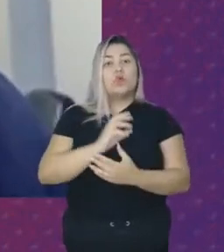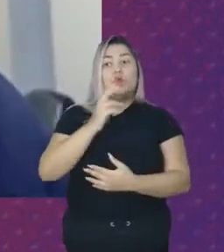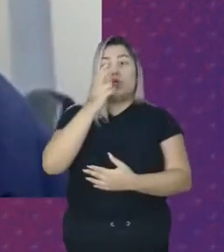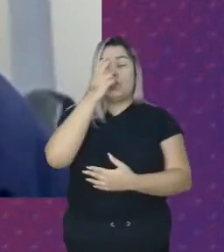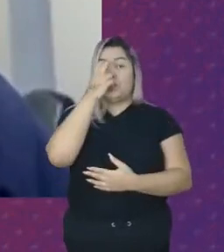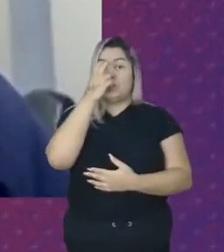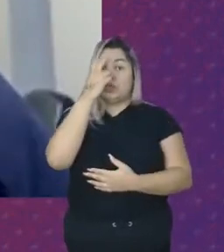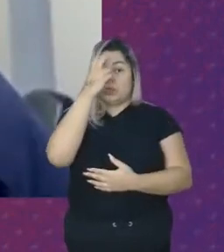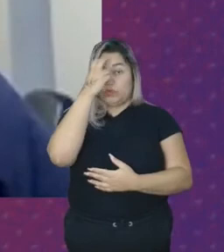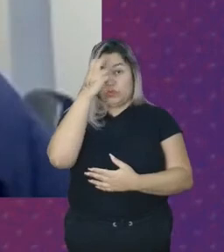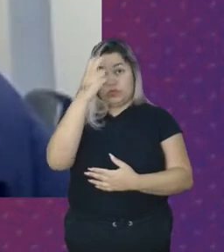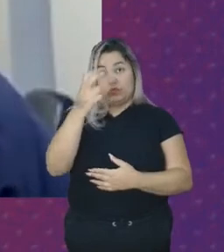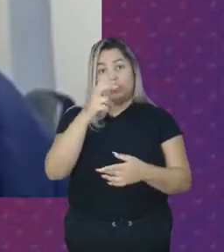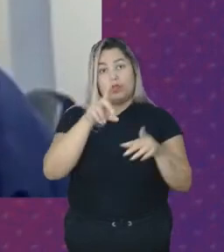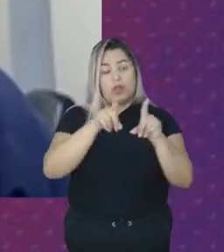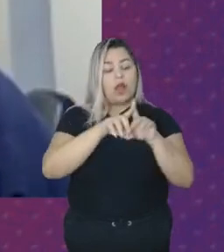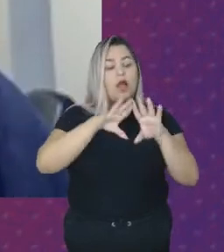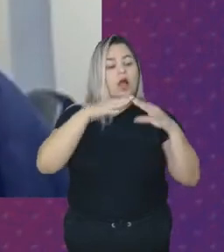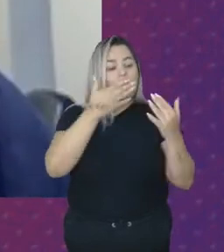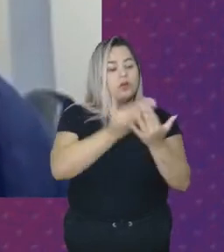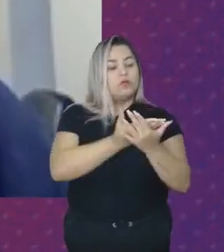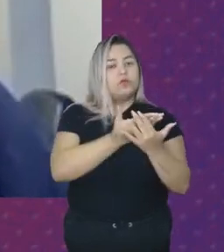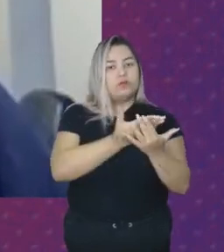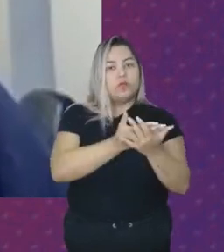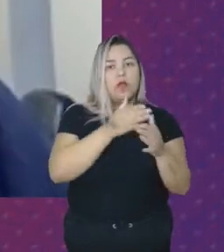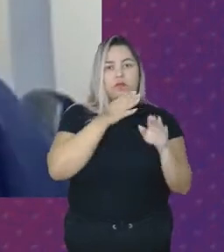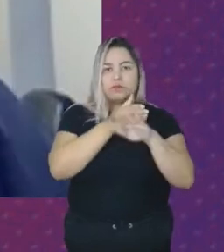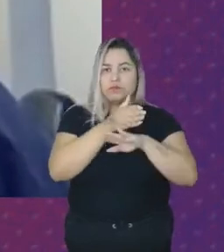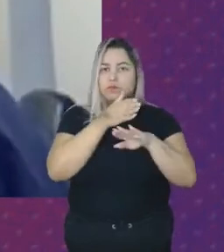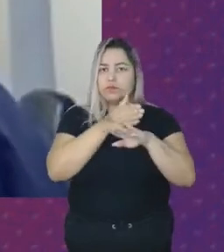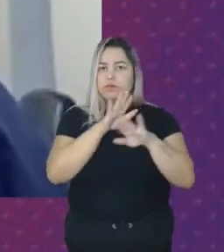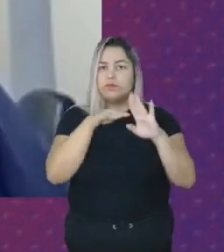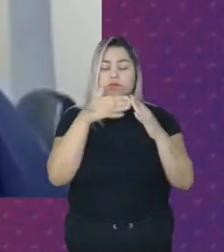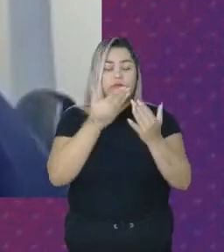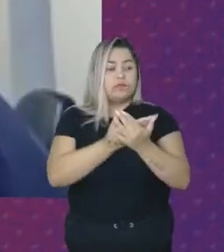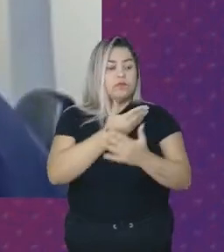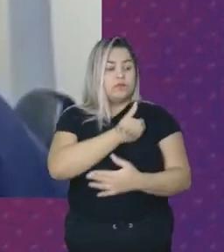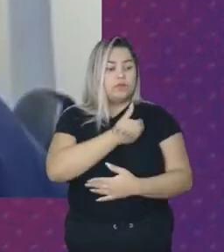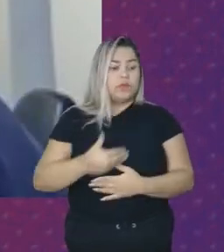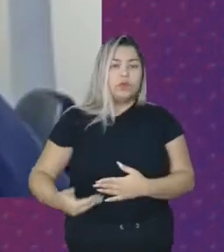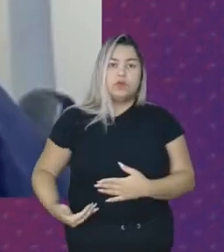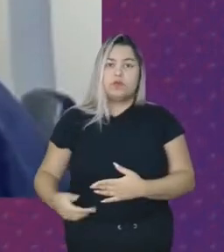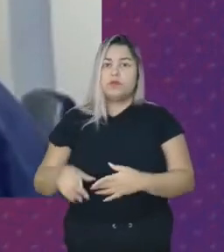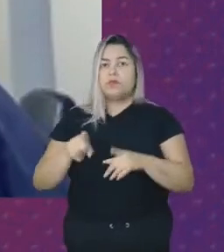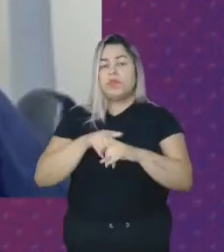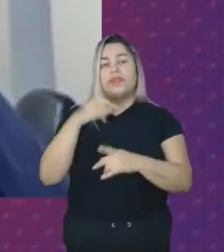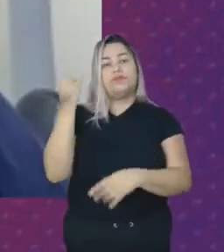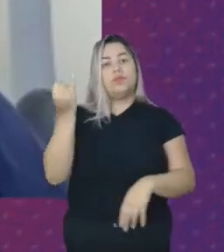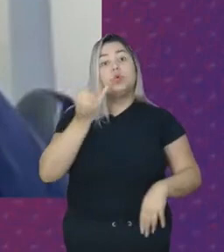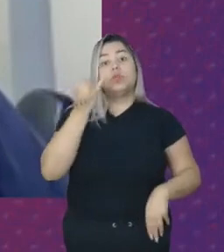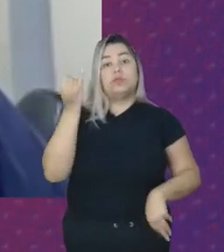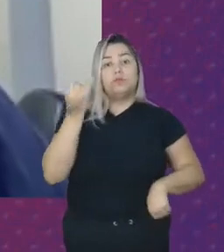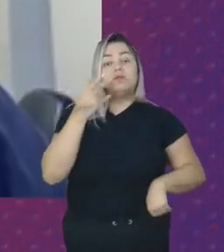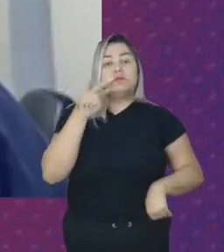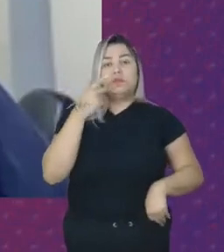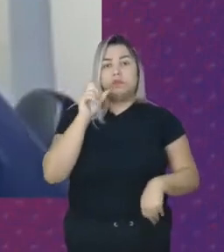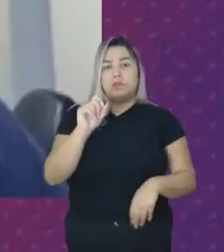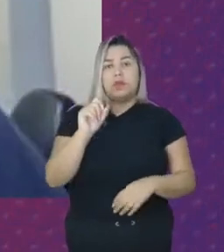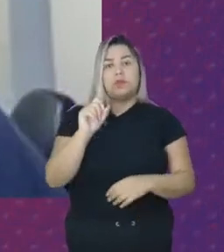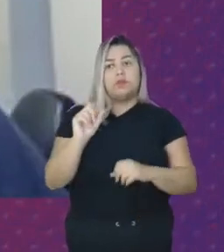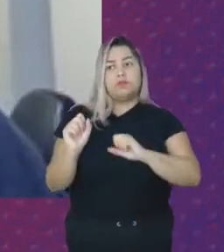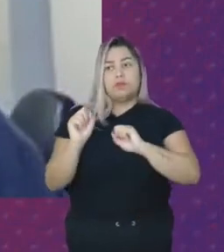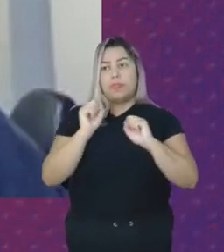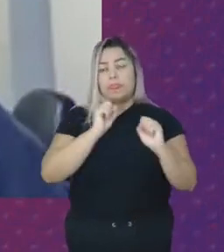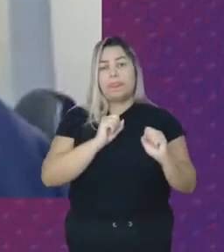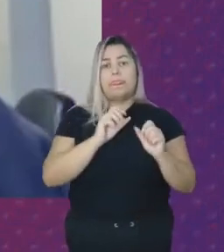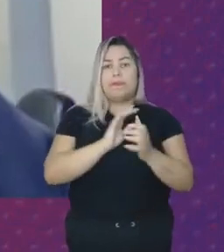Então, a escola pública, o acesso à escola pública é um mecanismo importantíssimo para que a gente